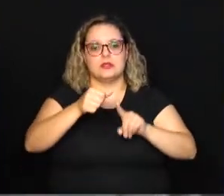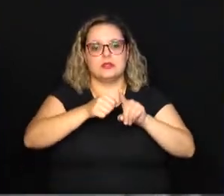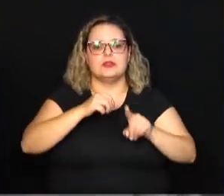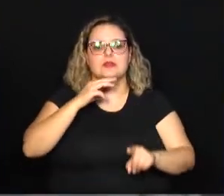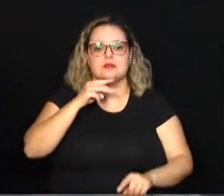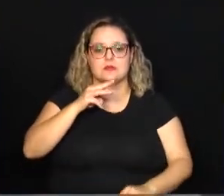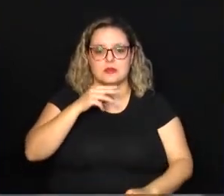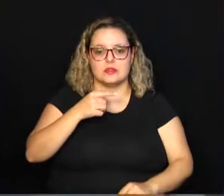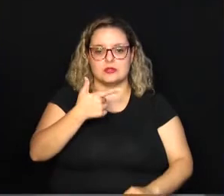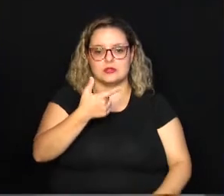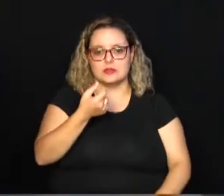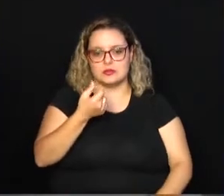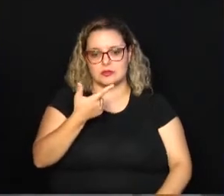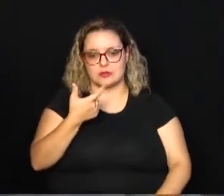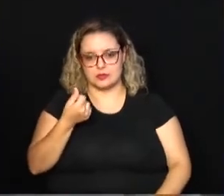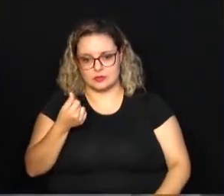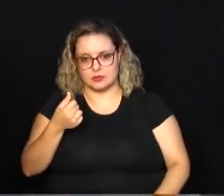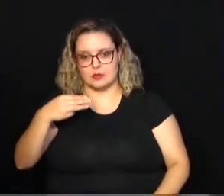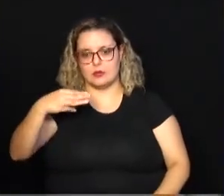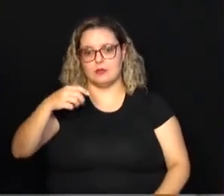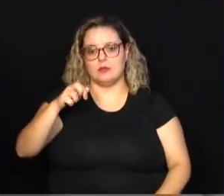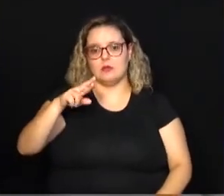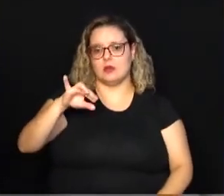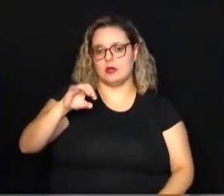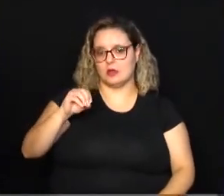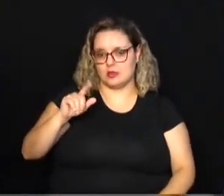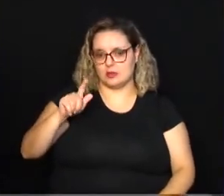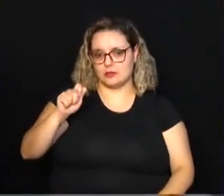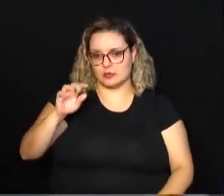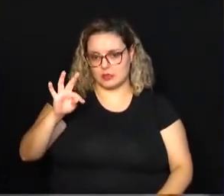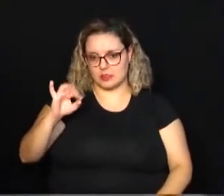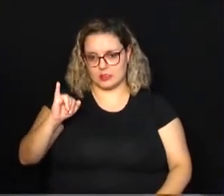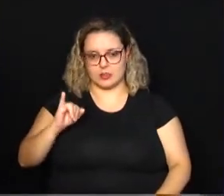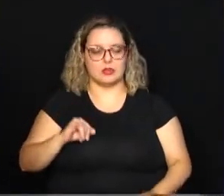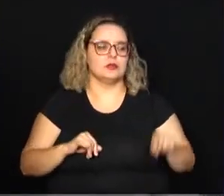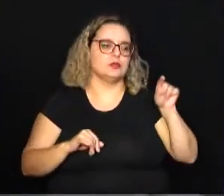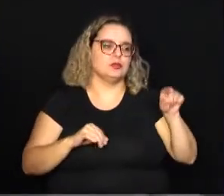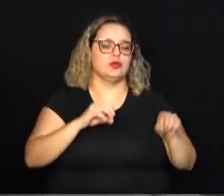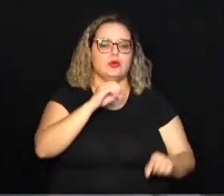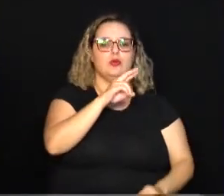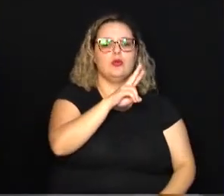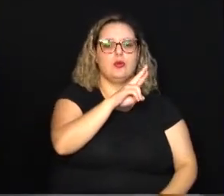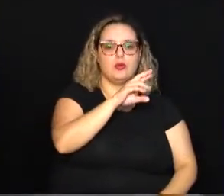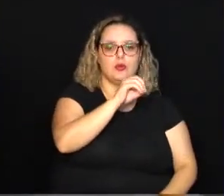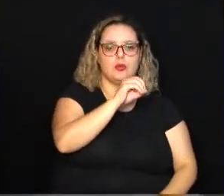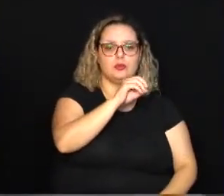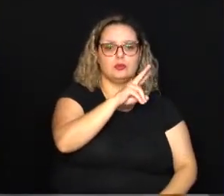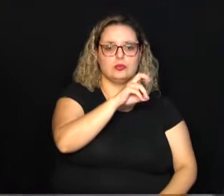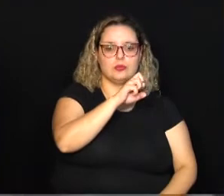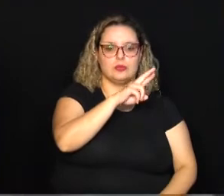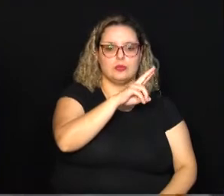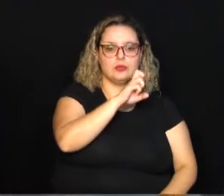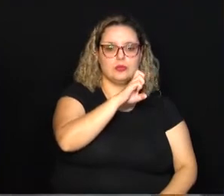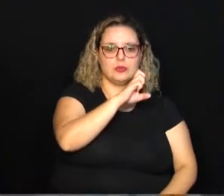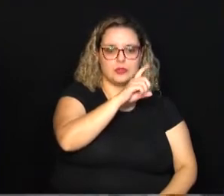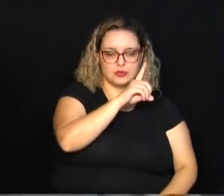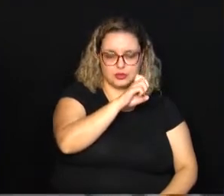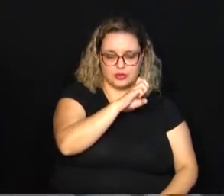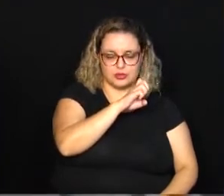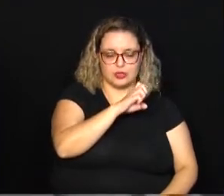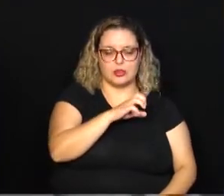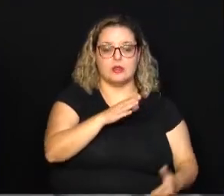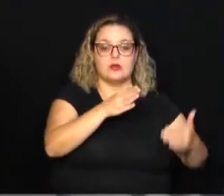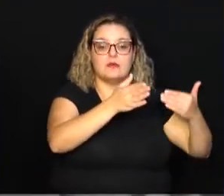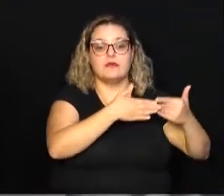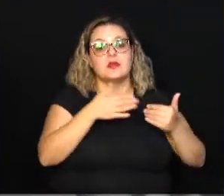2020, Mário Gatti e Ouro Verde estão com os ambulatórios especializados fechados. O que aconteceu? Está